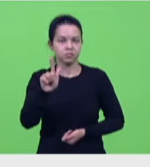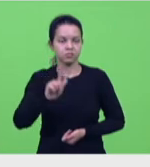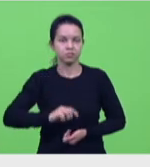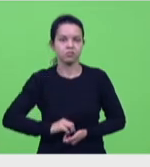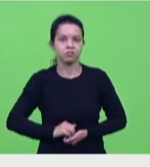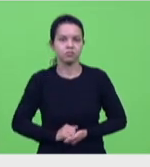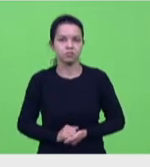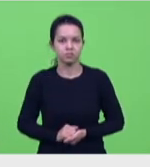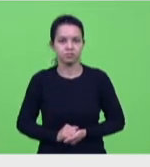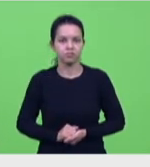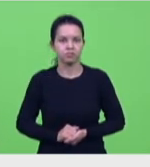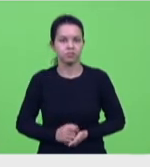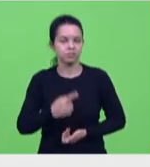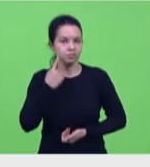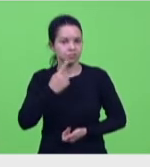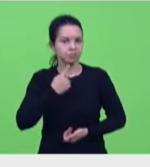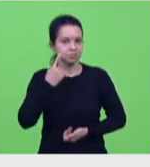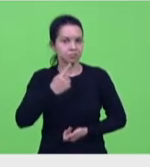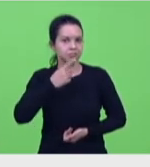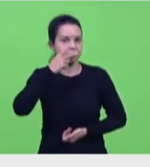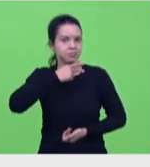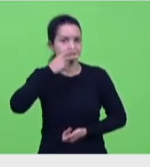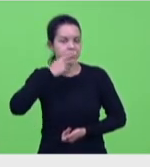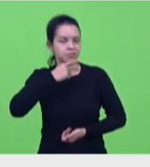Como vota deputado Kennedy Nunes?